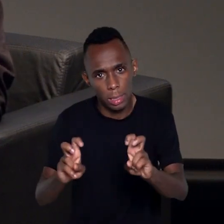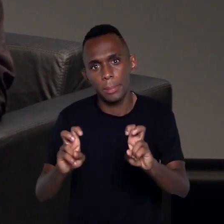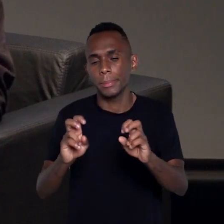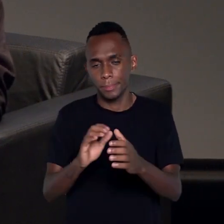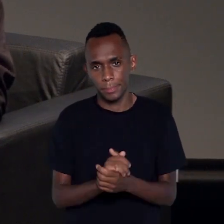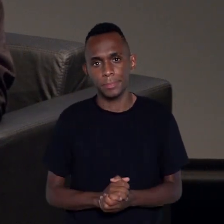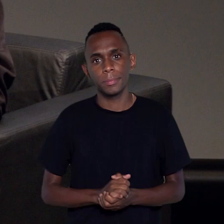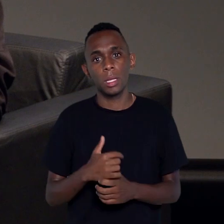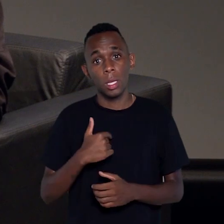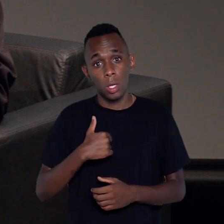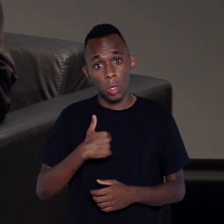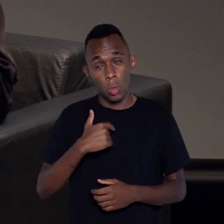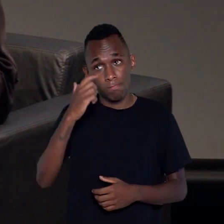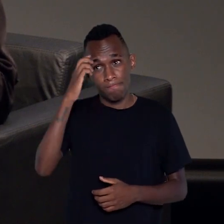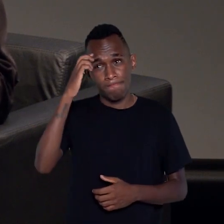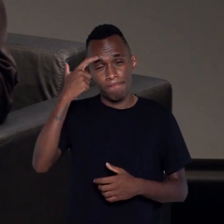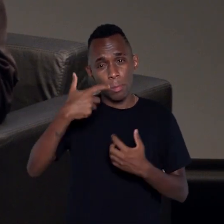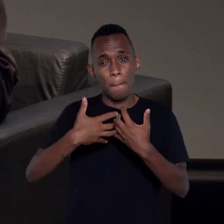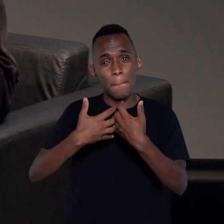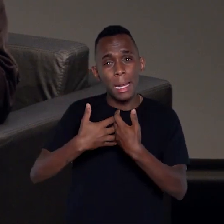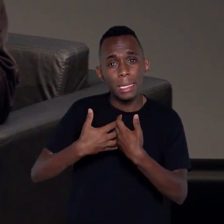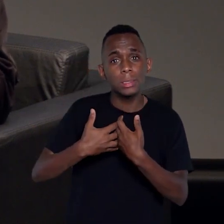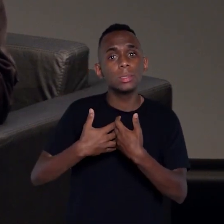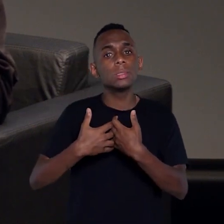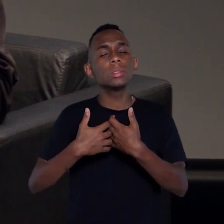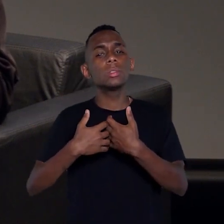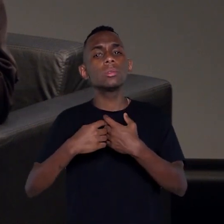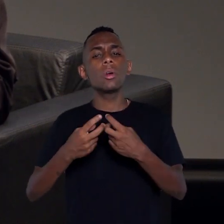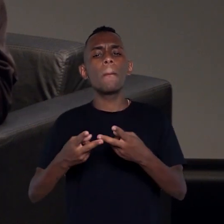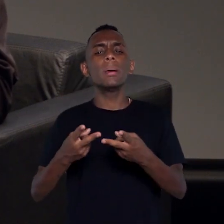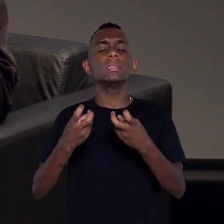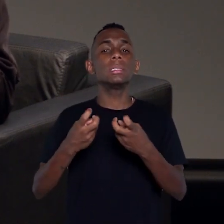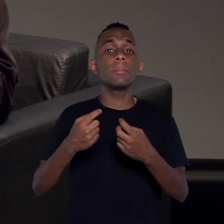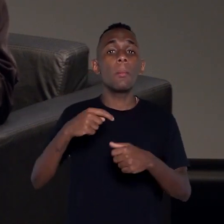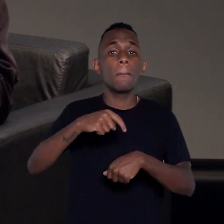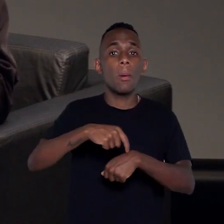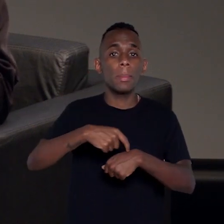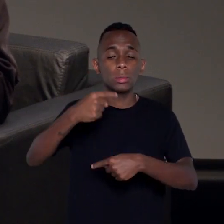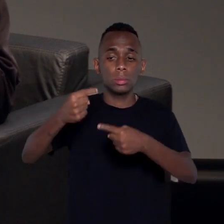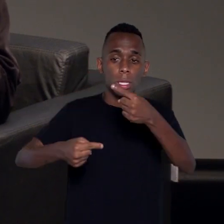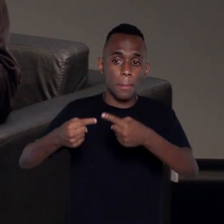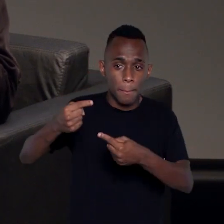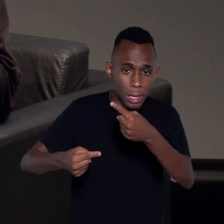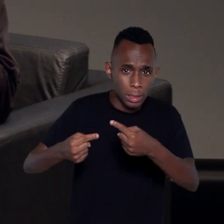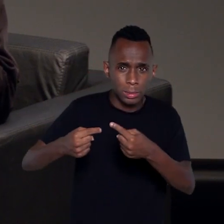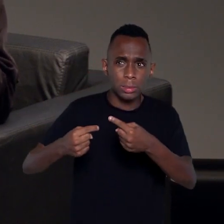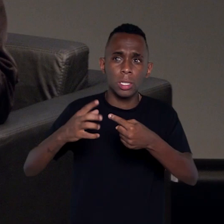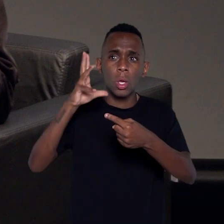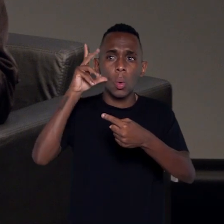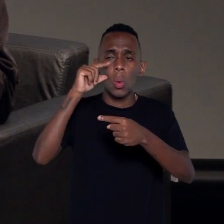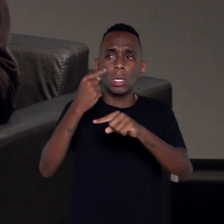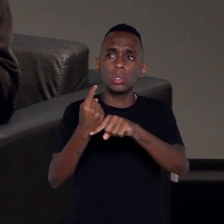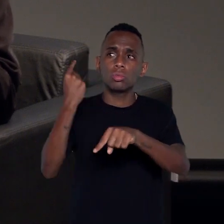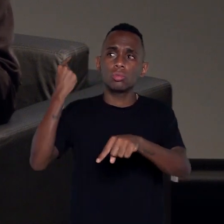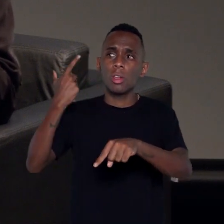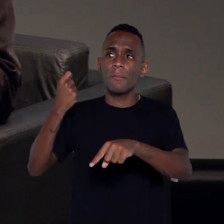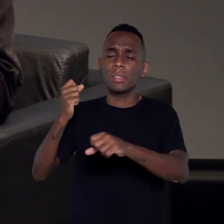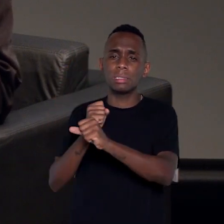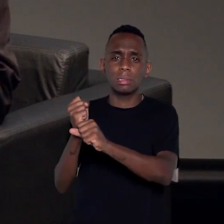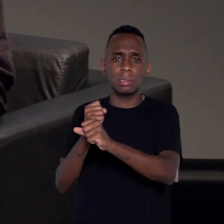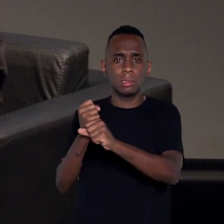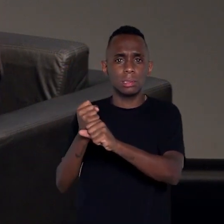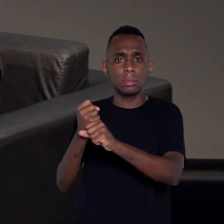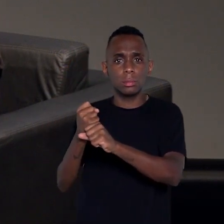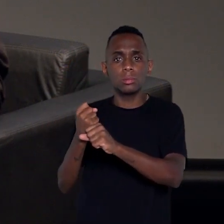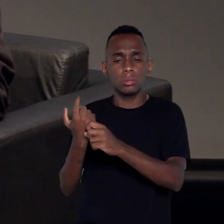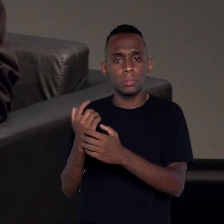sentido. Eu penso, quando eu vejo os debates, as discussões, acho que há 20 anos, acho que falávamos